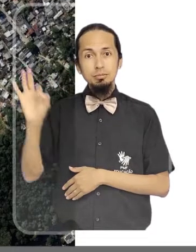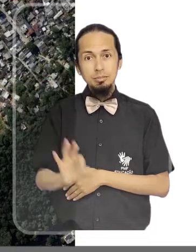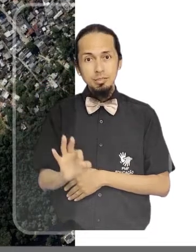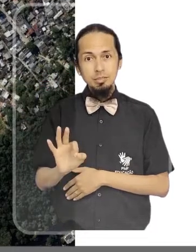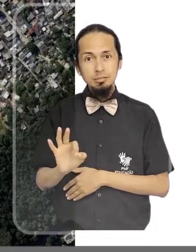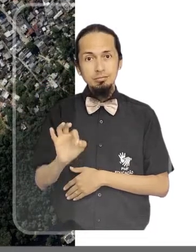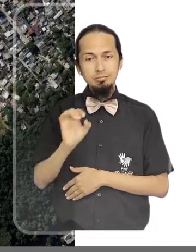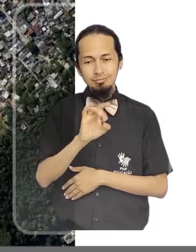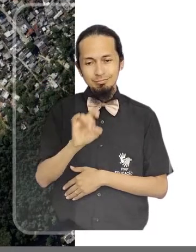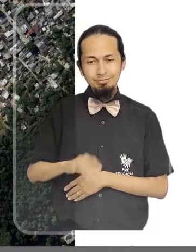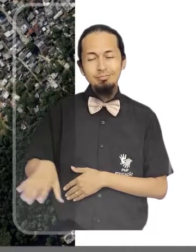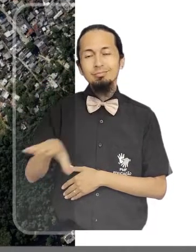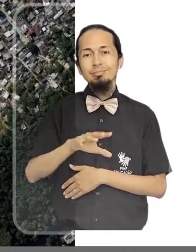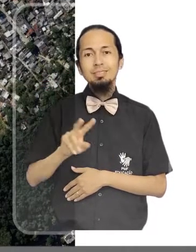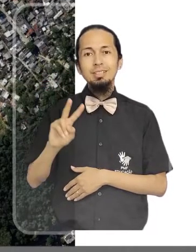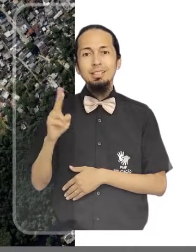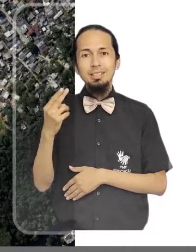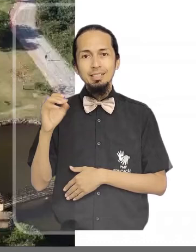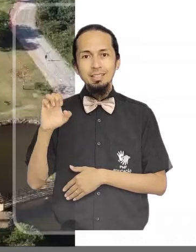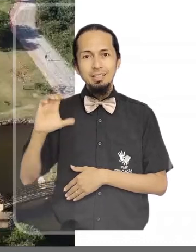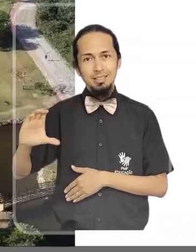71,86 habitantes por hectare.